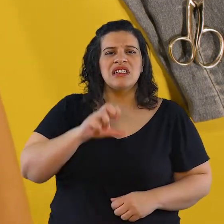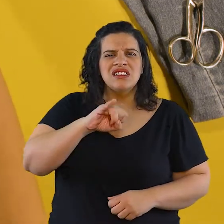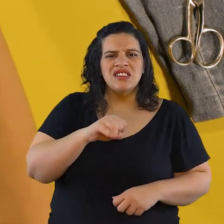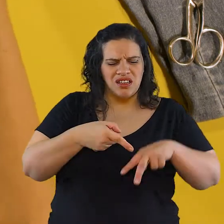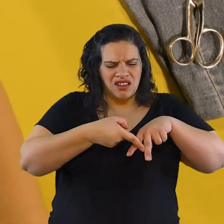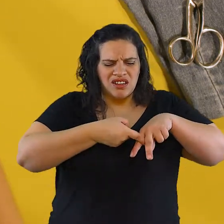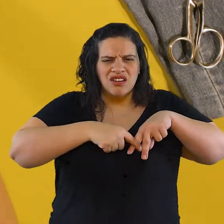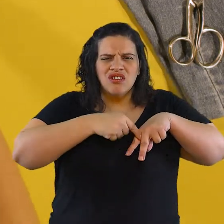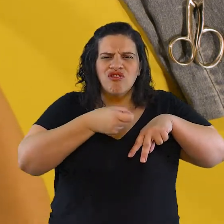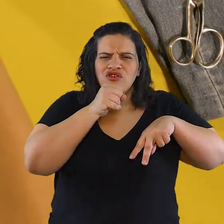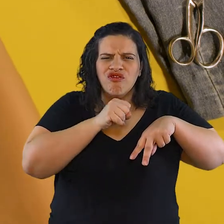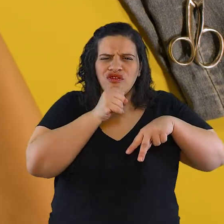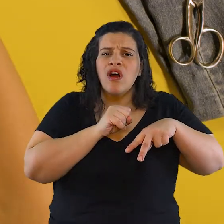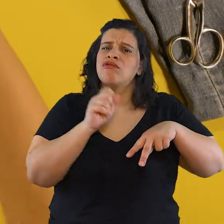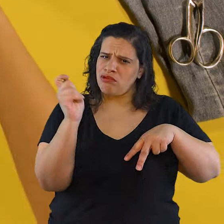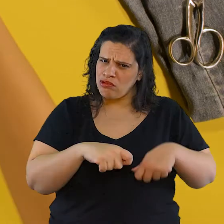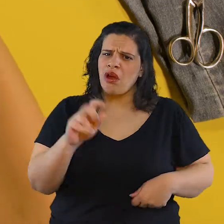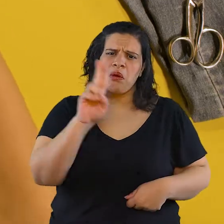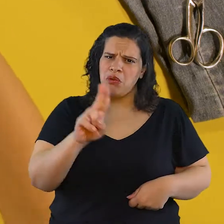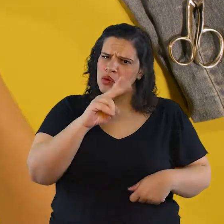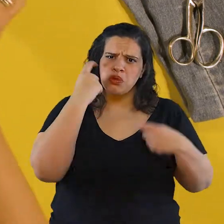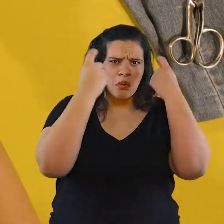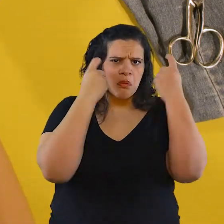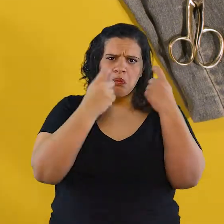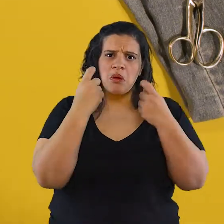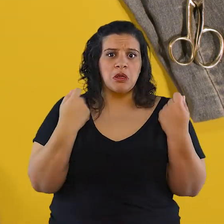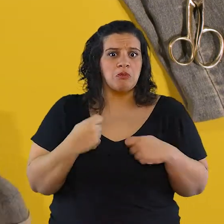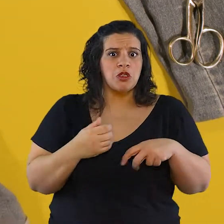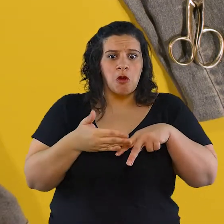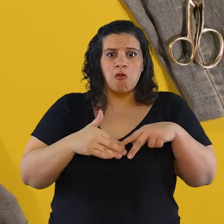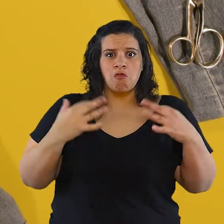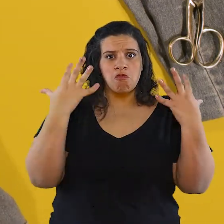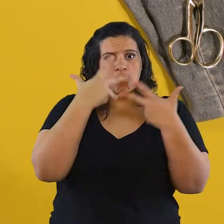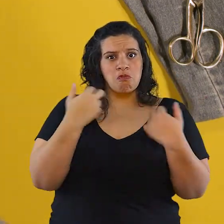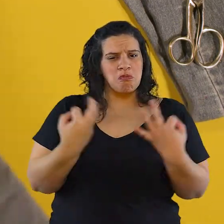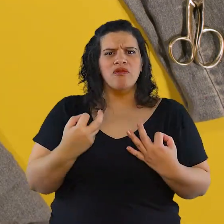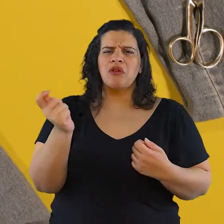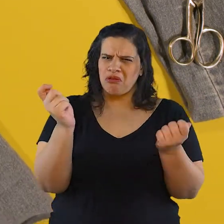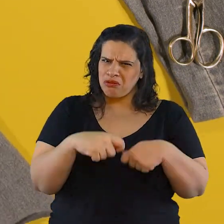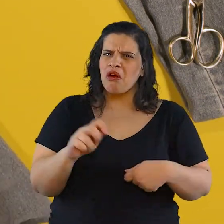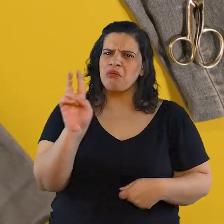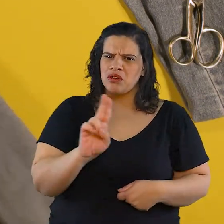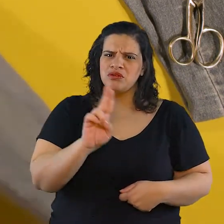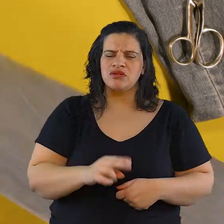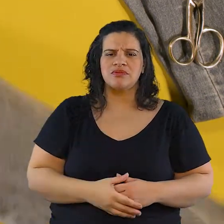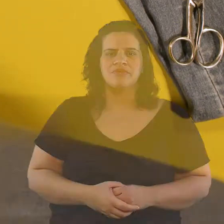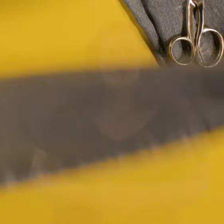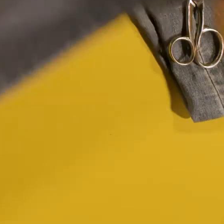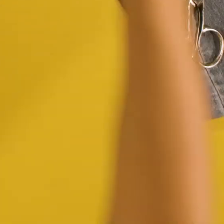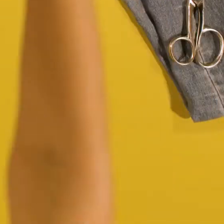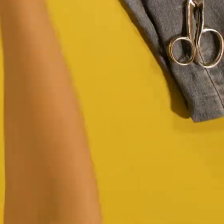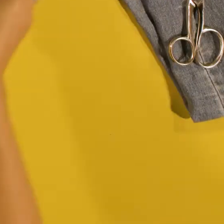Essas calças que já estão mais gastas, a gente também aproveita, não se preocupa de ter uma calça muito perfeita. Só que eu vou